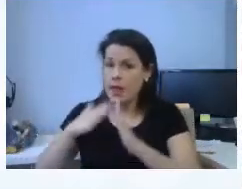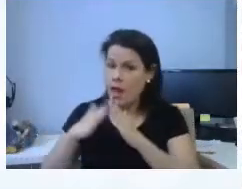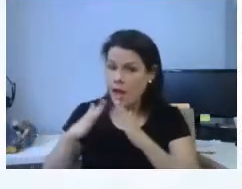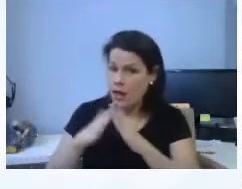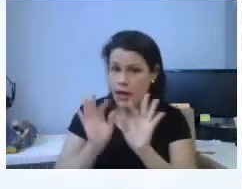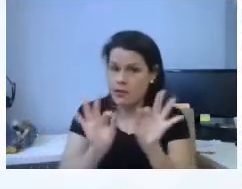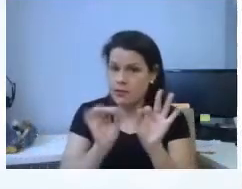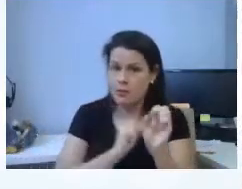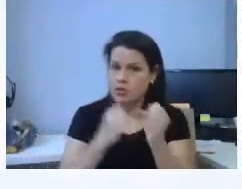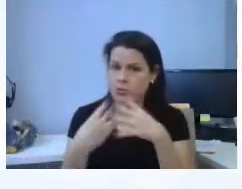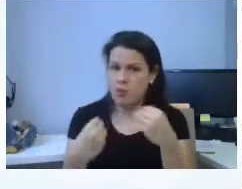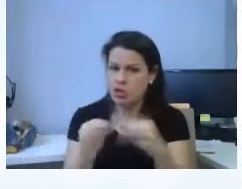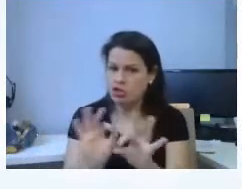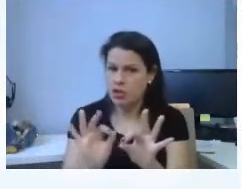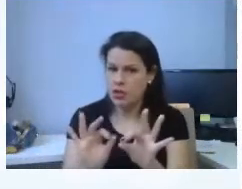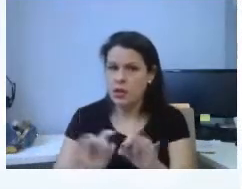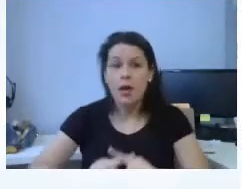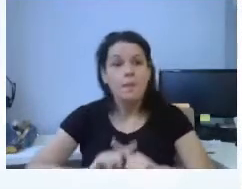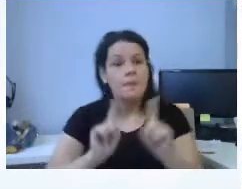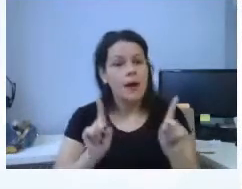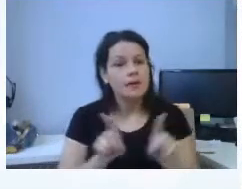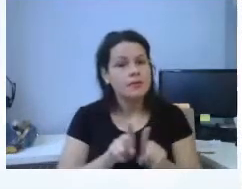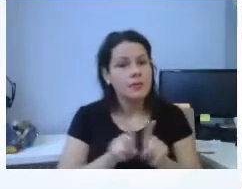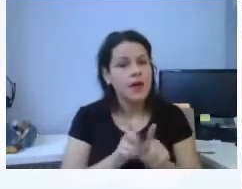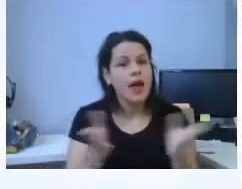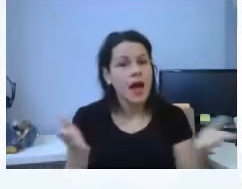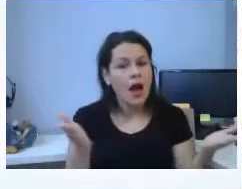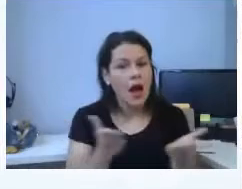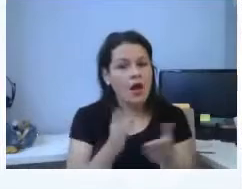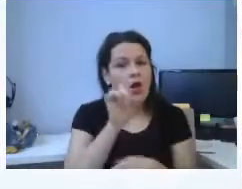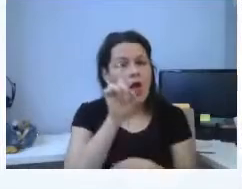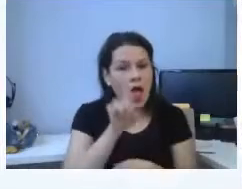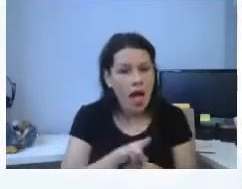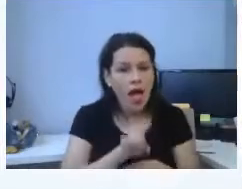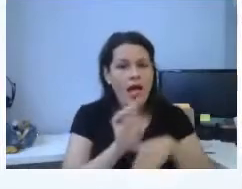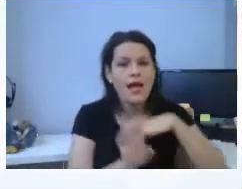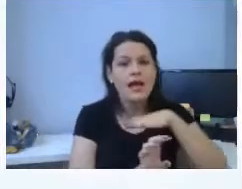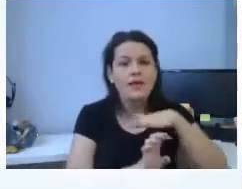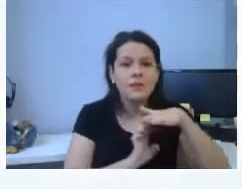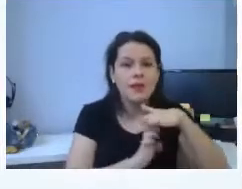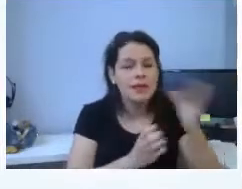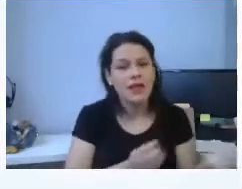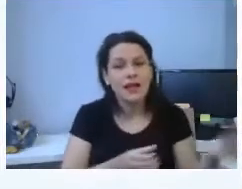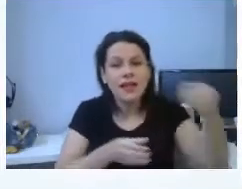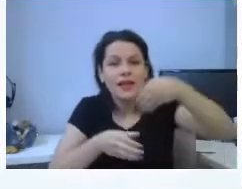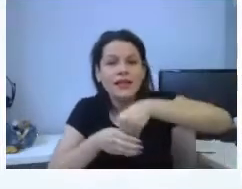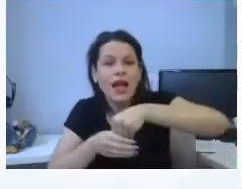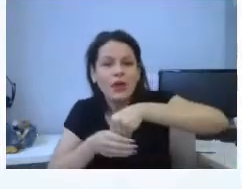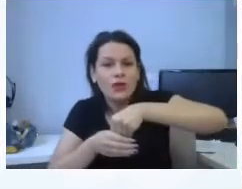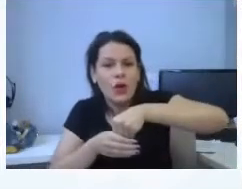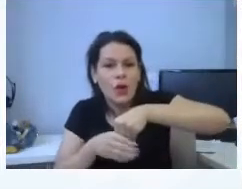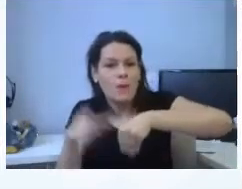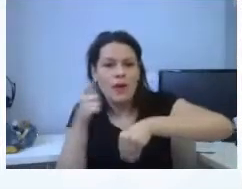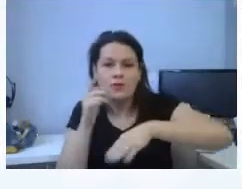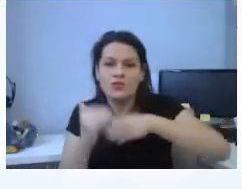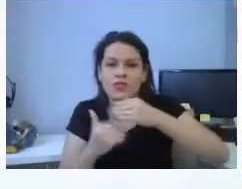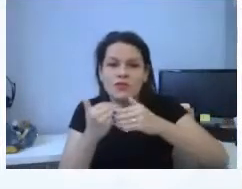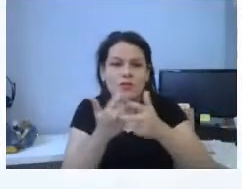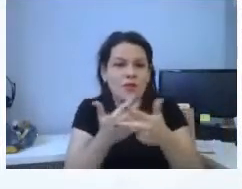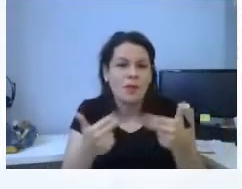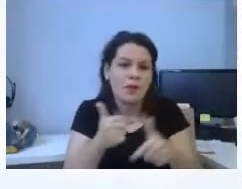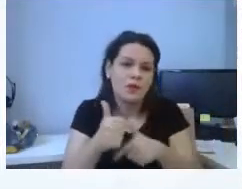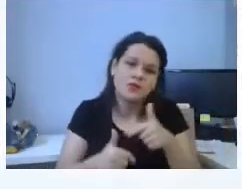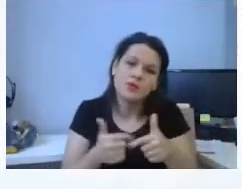pode violar, mas, ao mesmo tempo, o empregador colocou ele lá para desenvolver